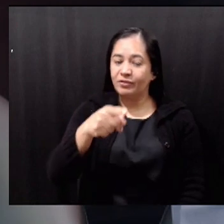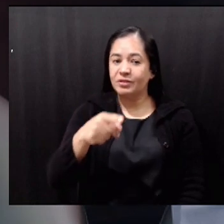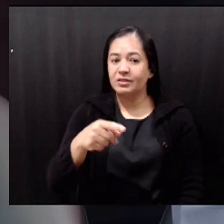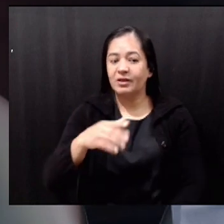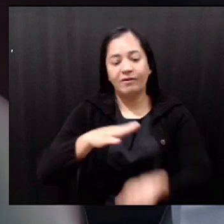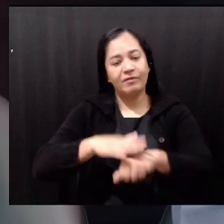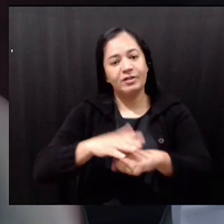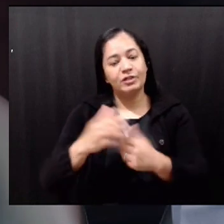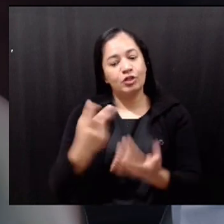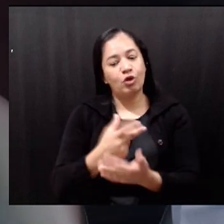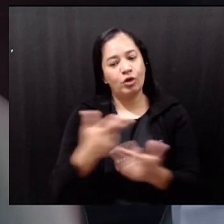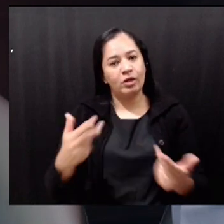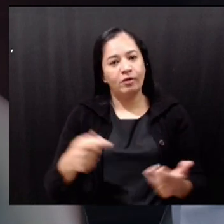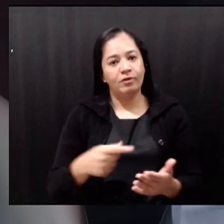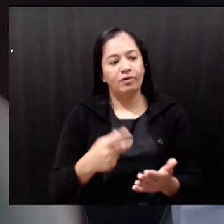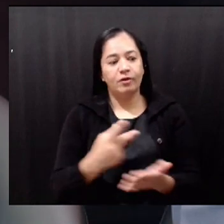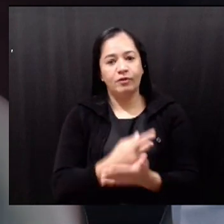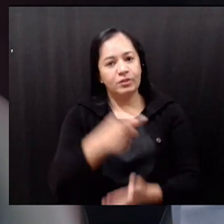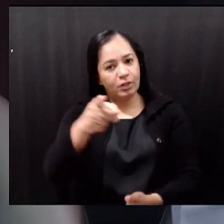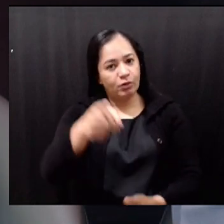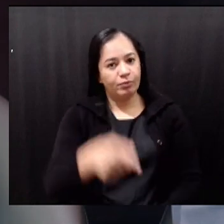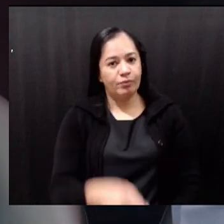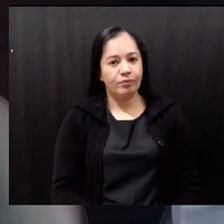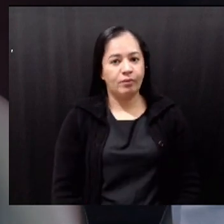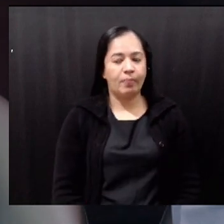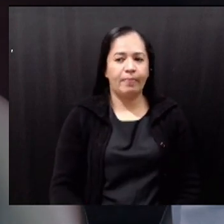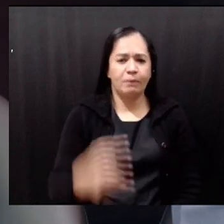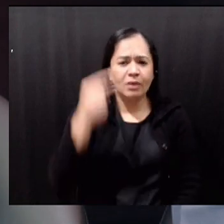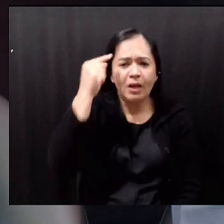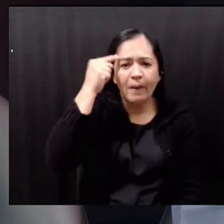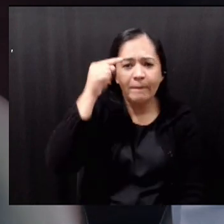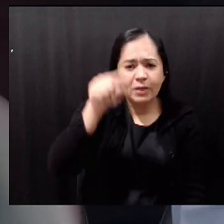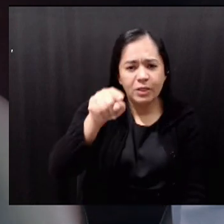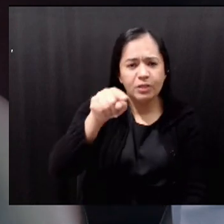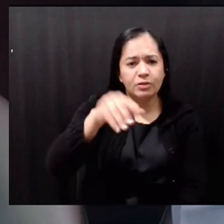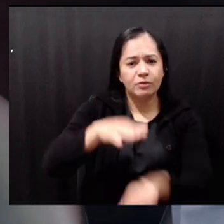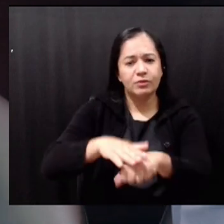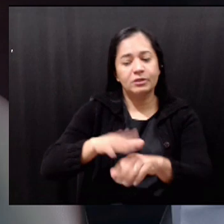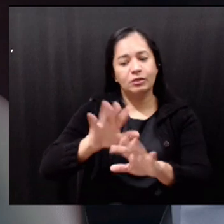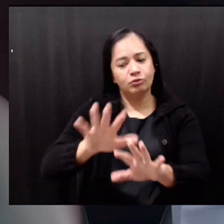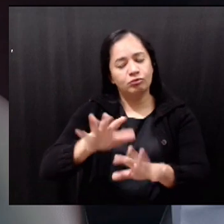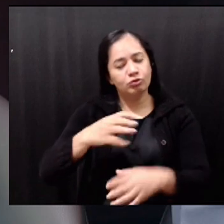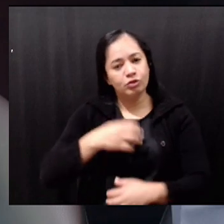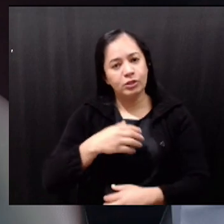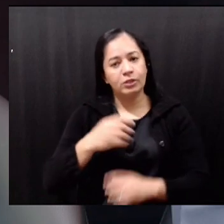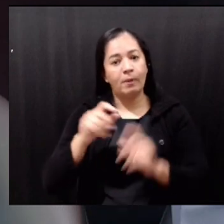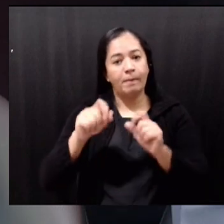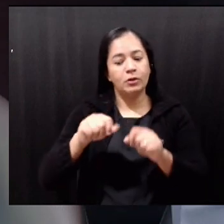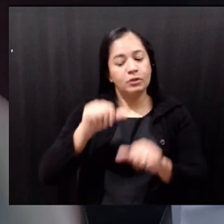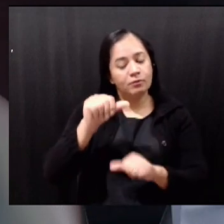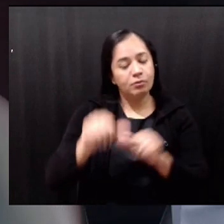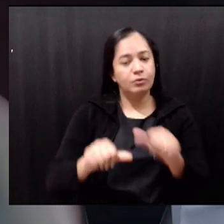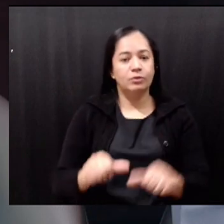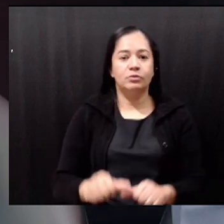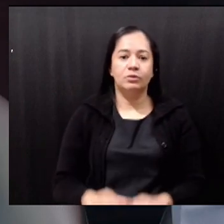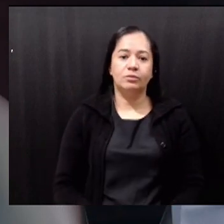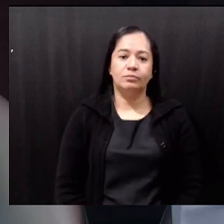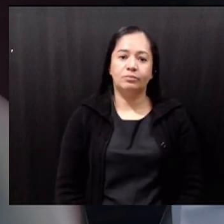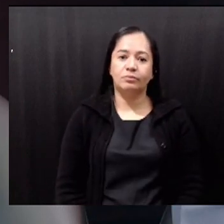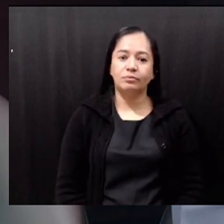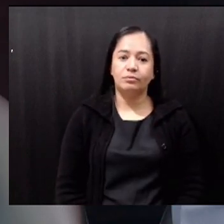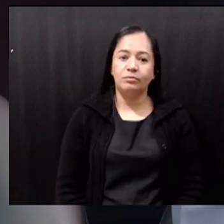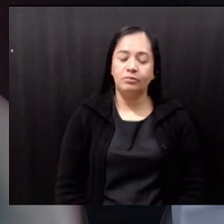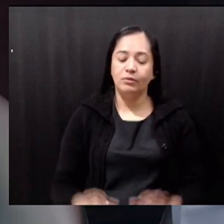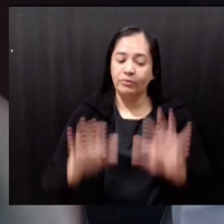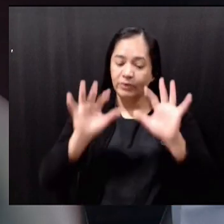"Olha, repense essa situação, de repente essa postura poderia ser mudada". E é isso, eu acho que,